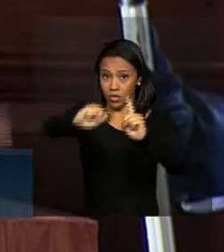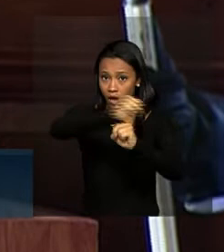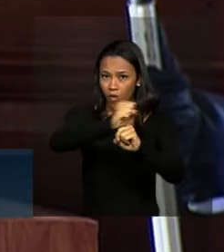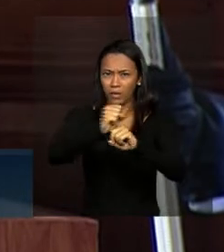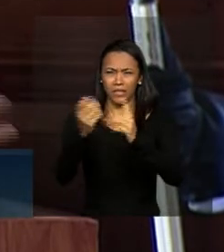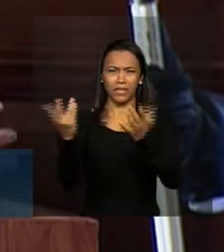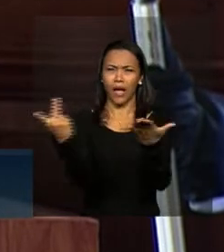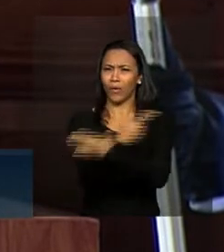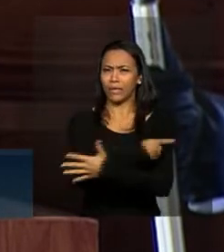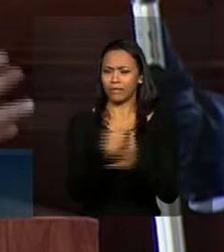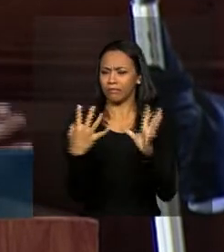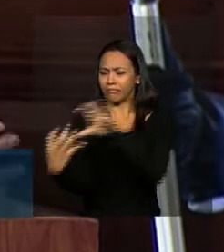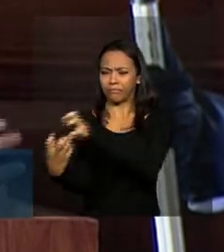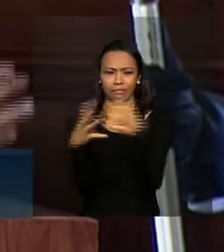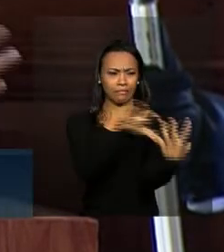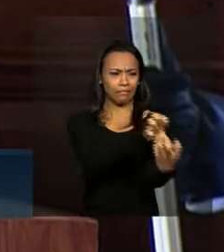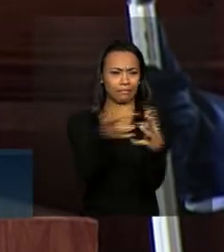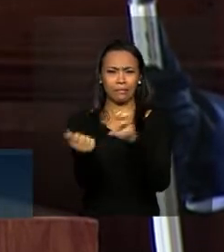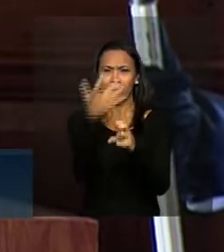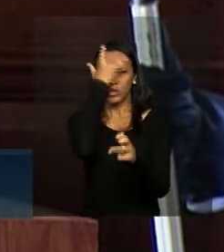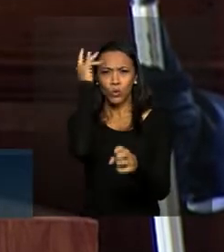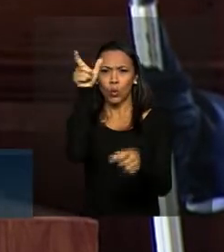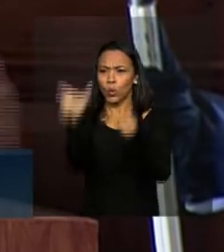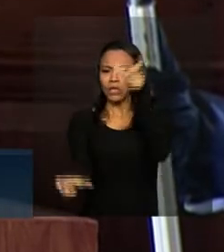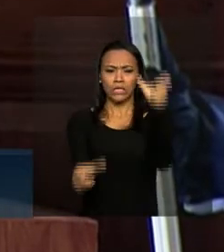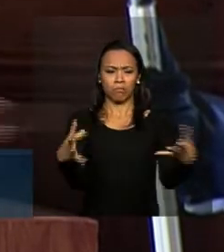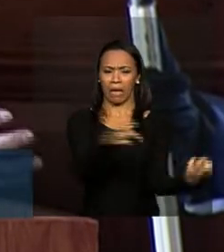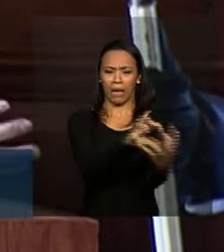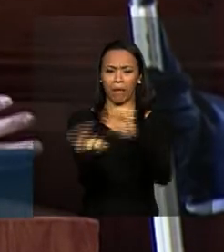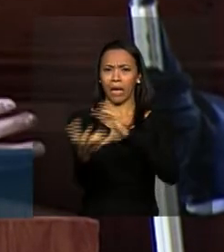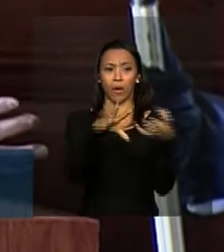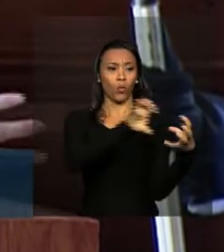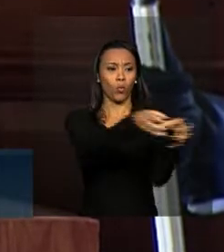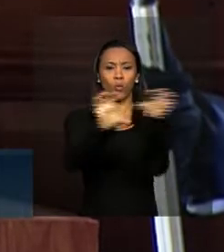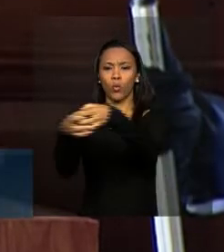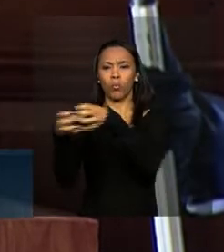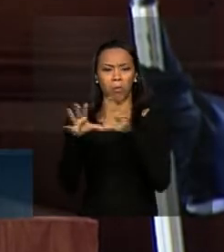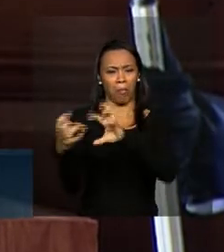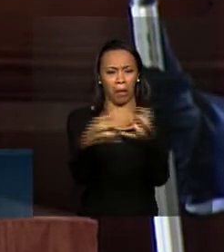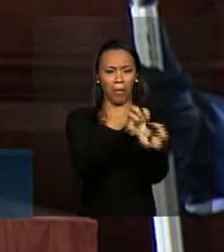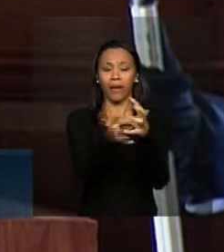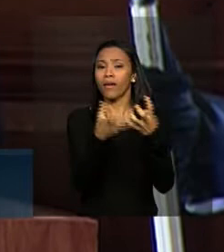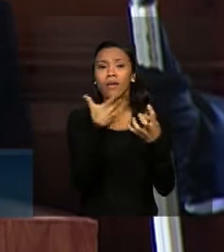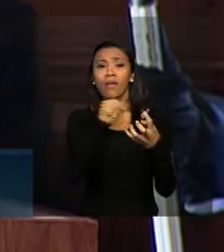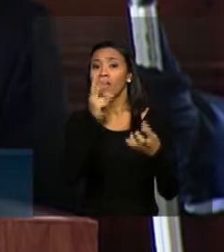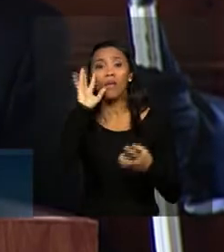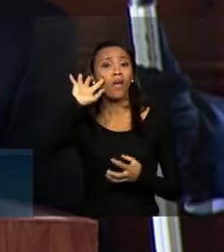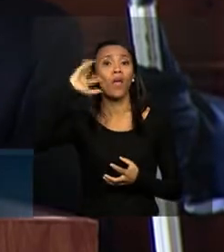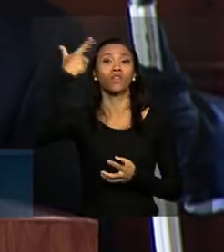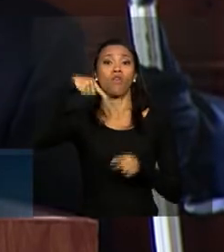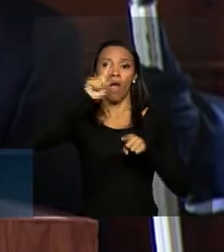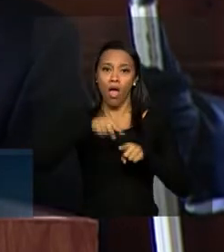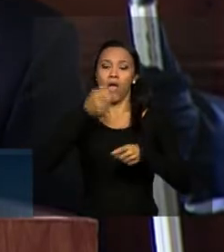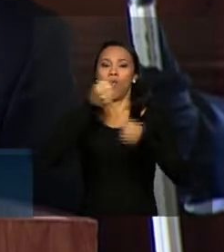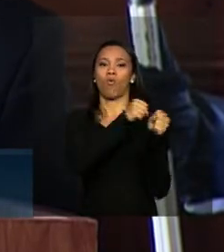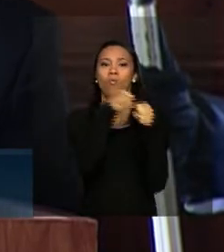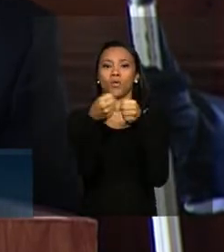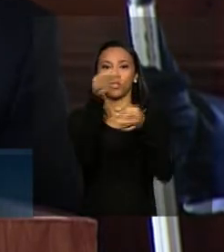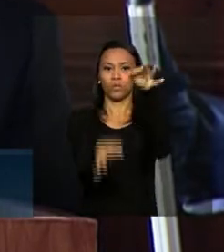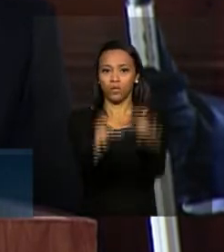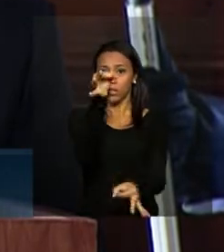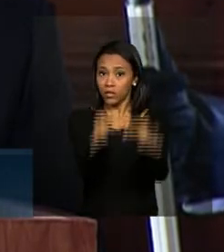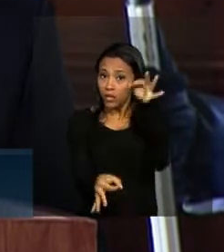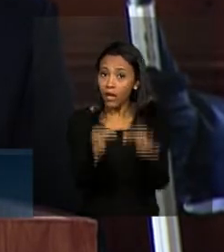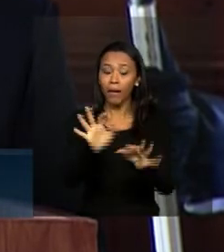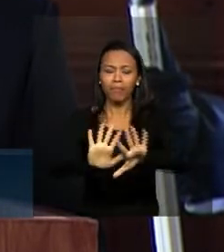conflitos que se dão entre pessoas ou entre grupos, são solucionados pelo Poder Judiciário. A coisa julgada nada mais é do que a